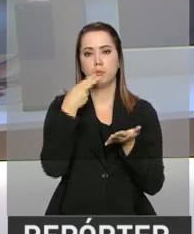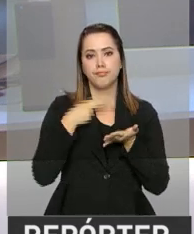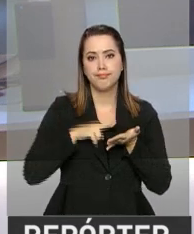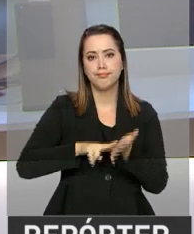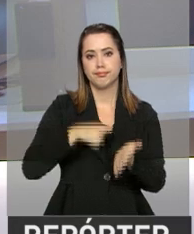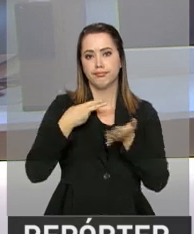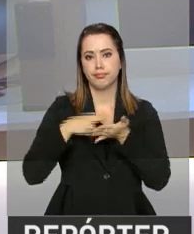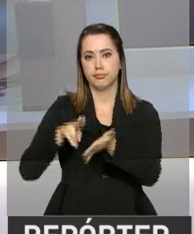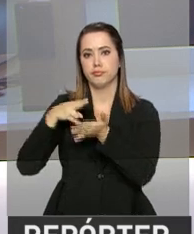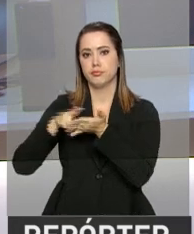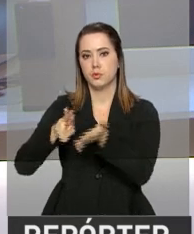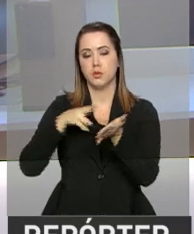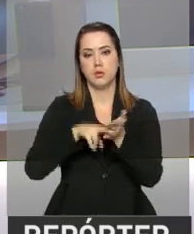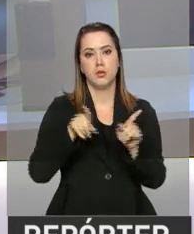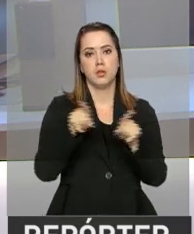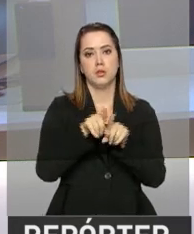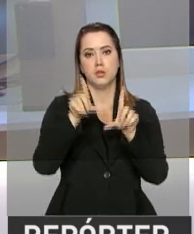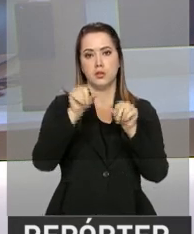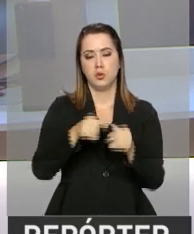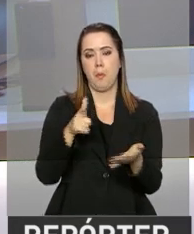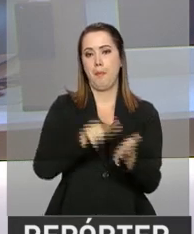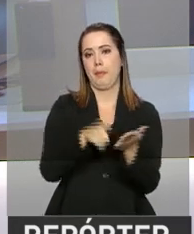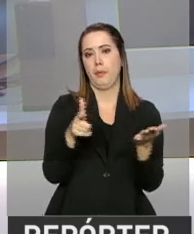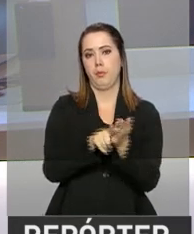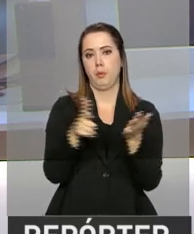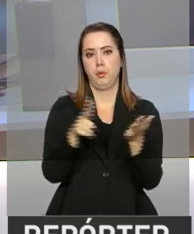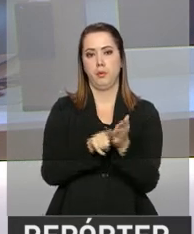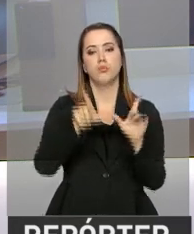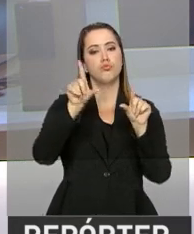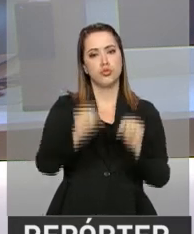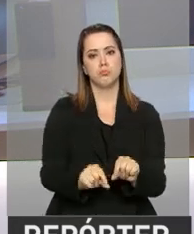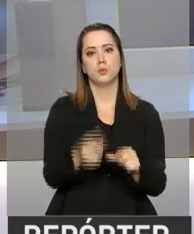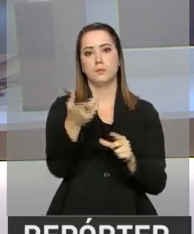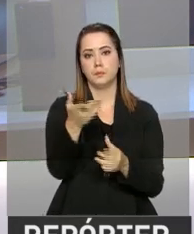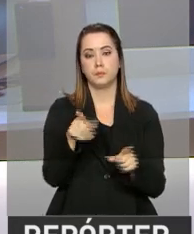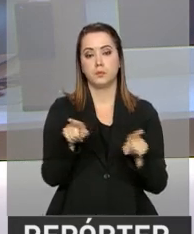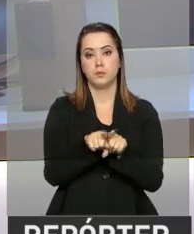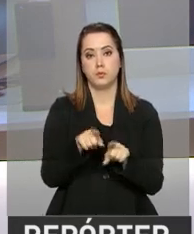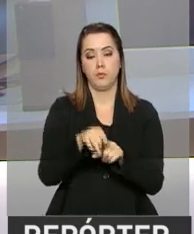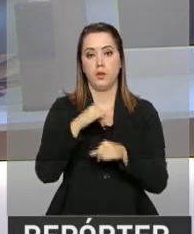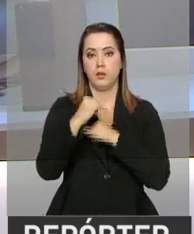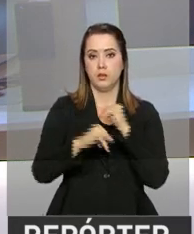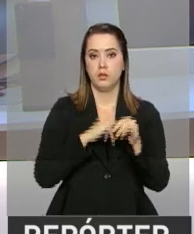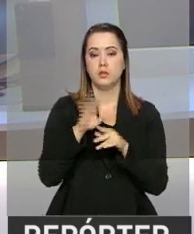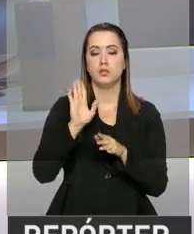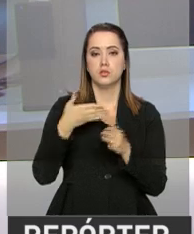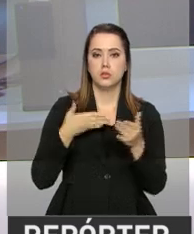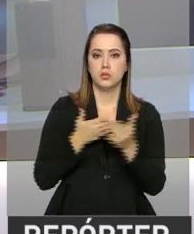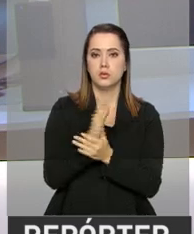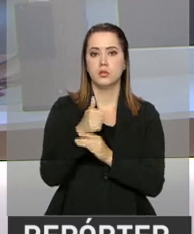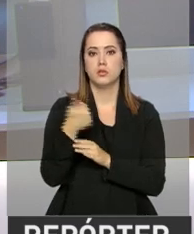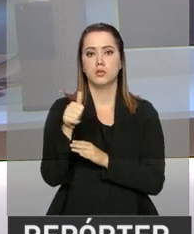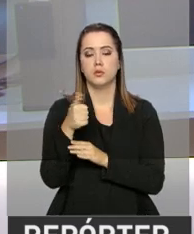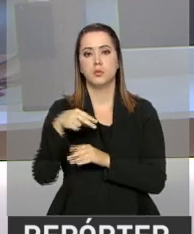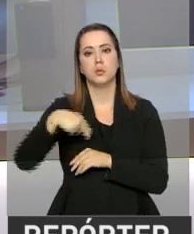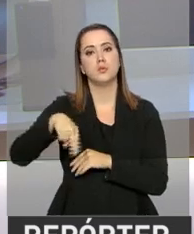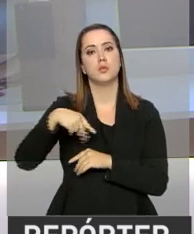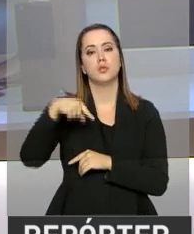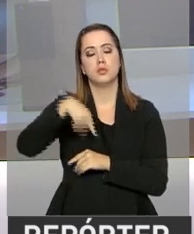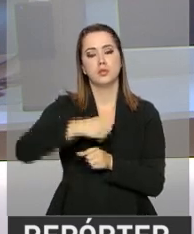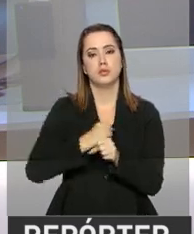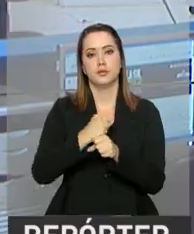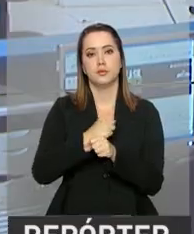impressos e diminuir o uso de papel a previsão é que o sistema eletrônico entre em funcionamento a partir de primeiro de novembro